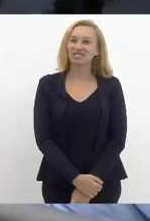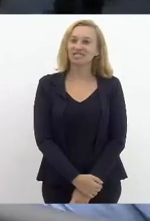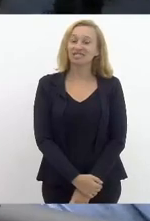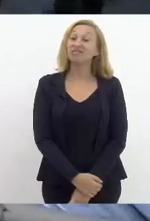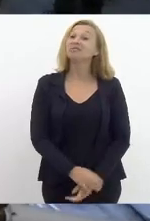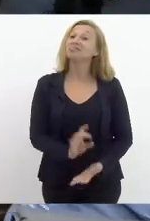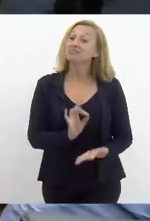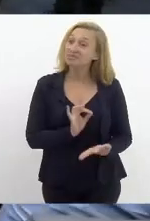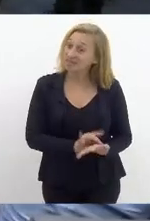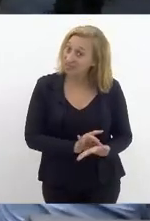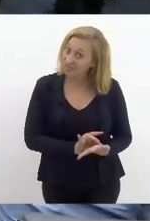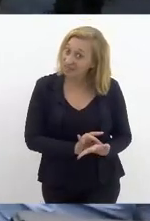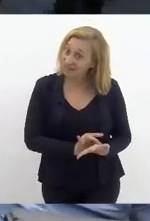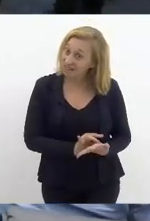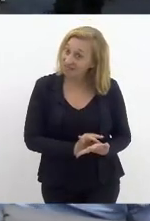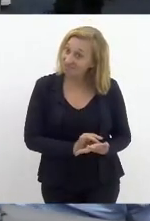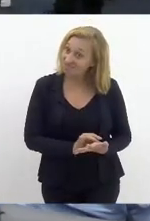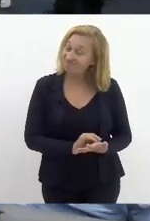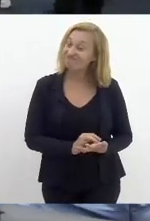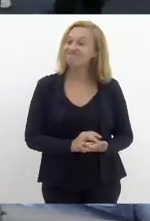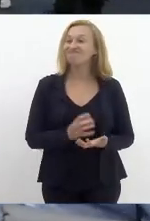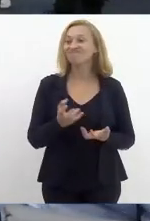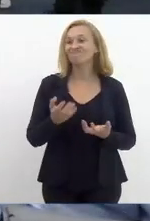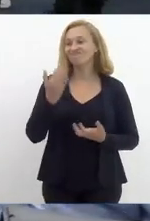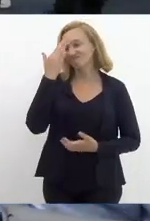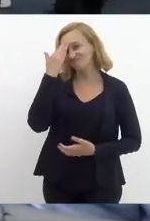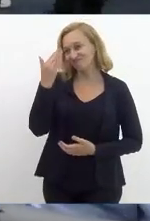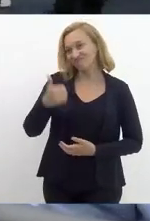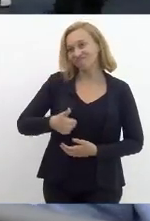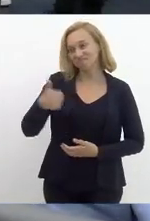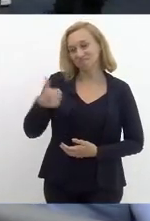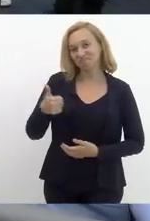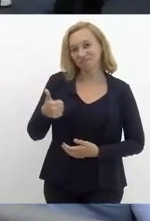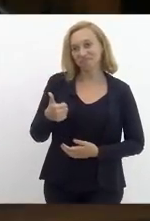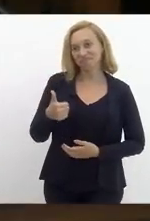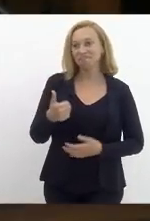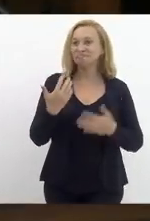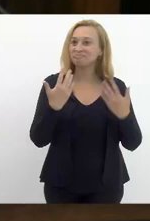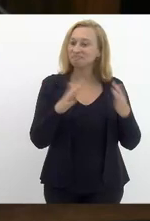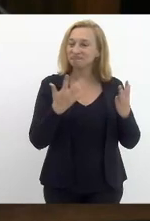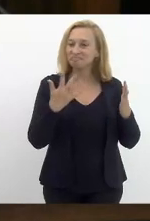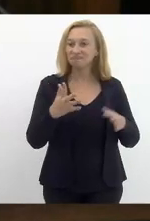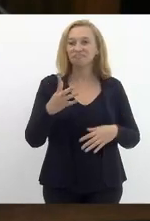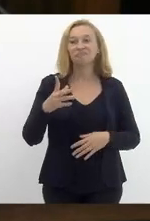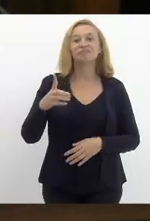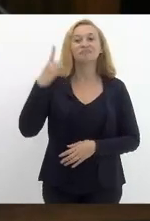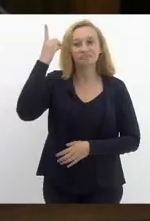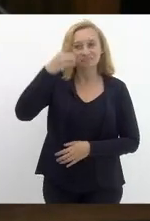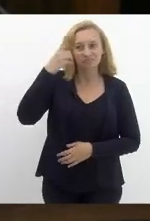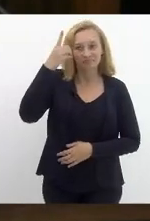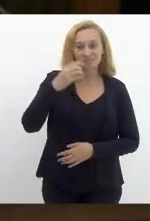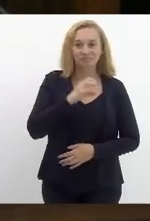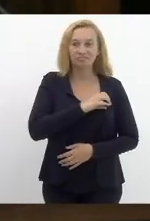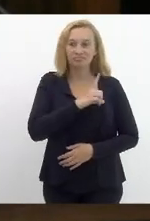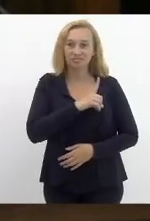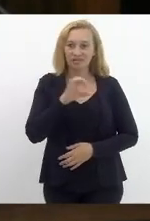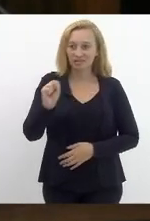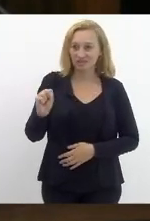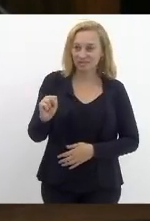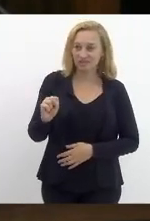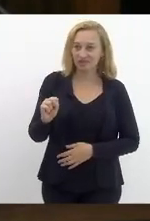Na verdade, eu queria muito agradecer, em primeiro lugar, cumprimentar o deputado Carlos Augusto, o deputado Rodrigo Amorim,